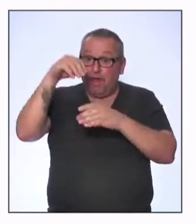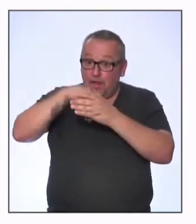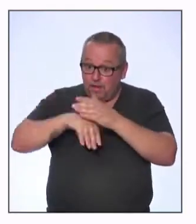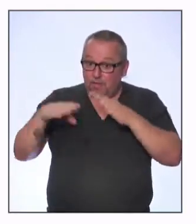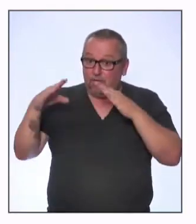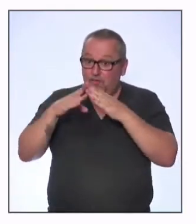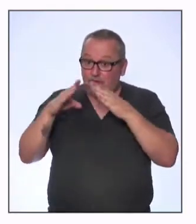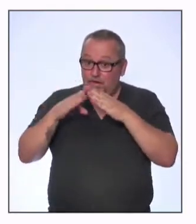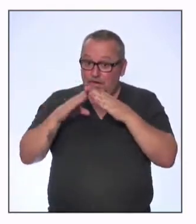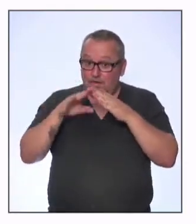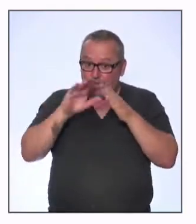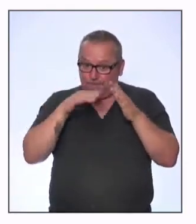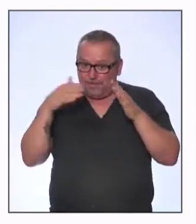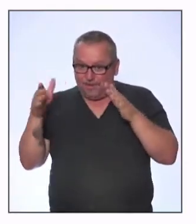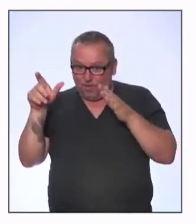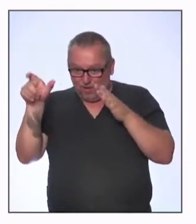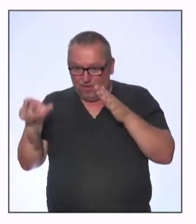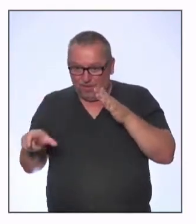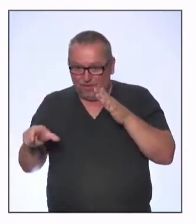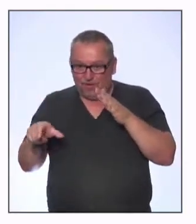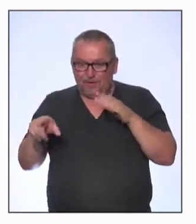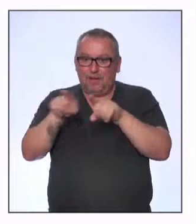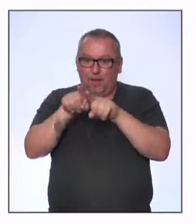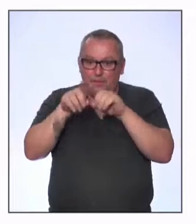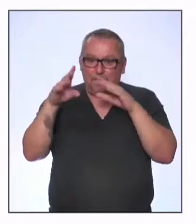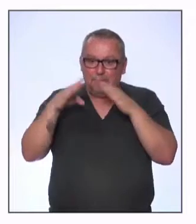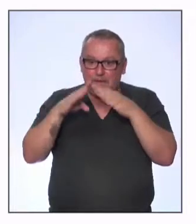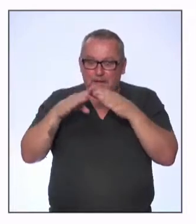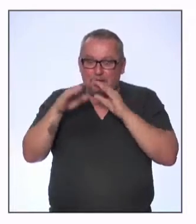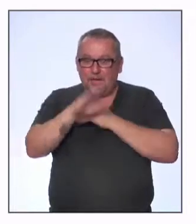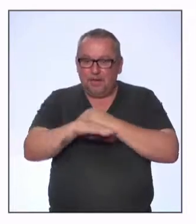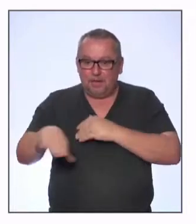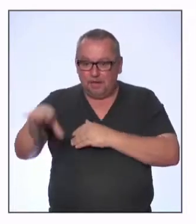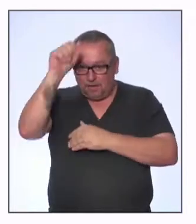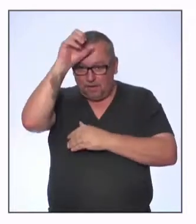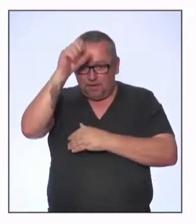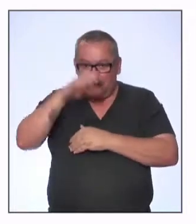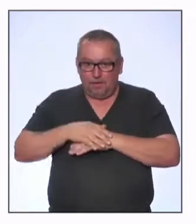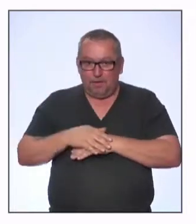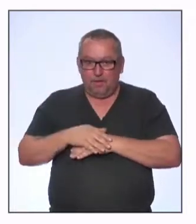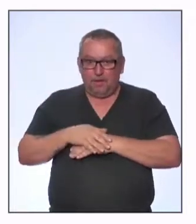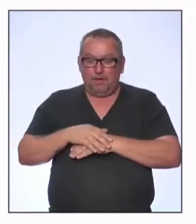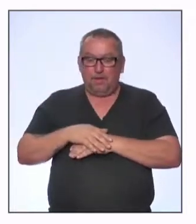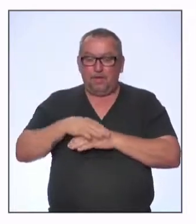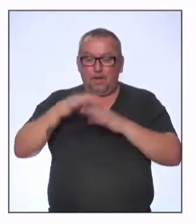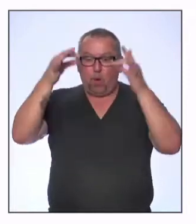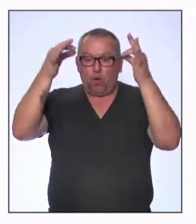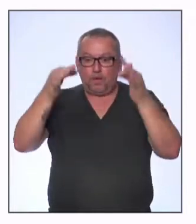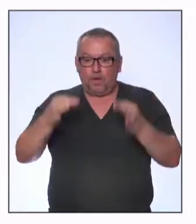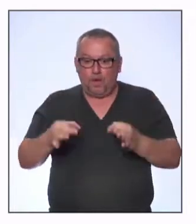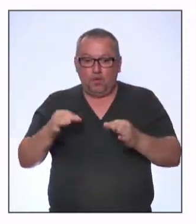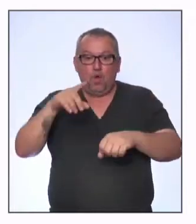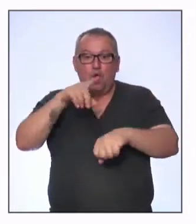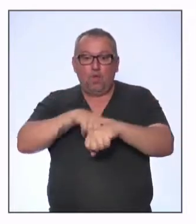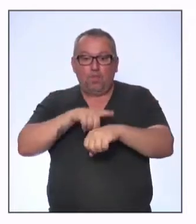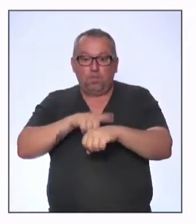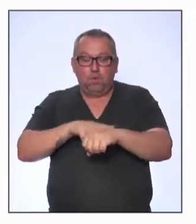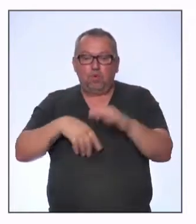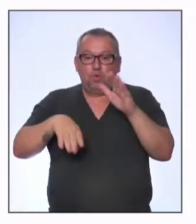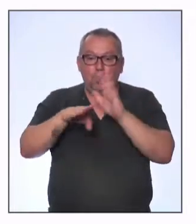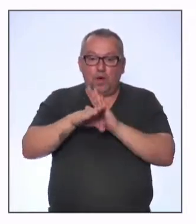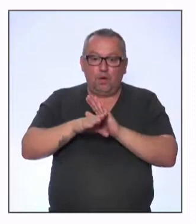e aí a gente vai para a segunda coluna, é também em casa que a criança aprende a ser honesto, ser pontual,